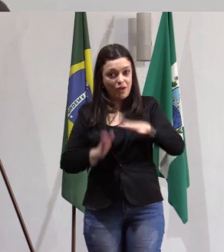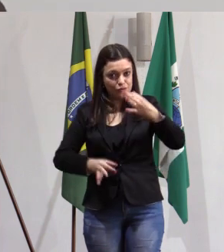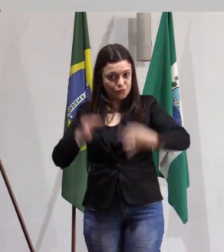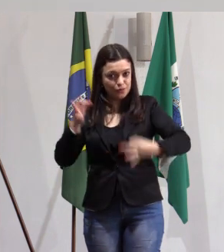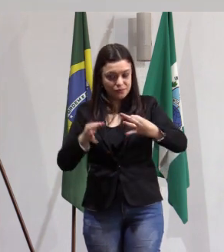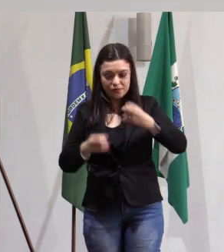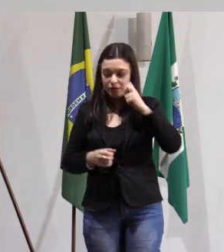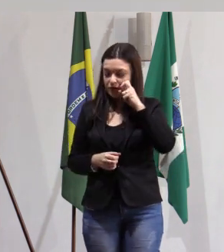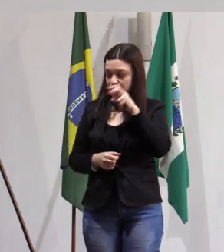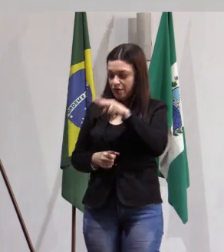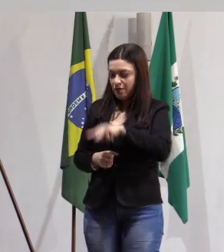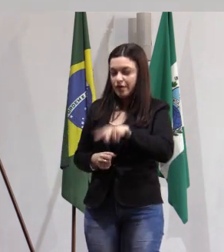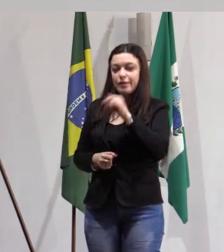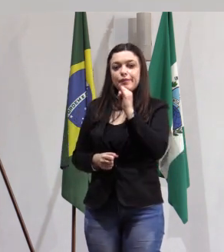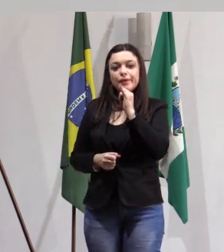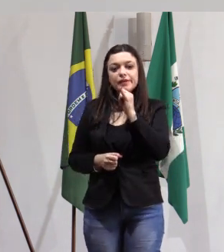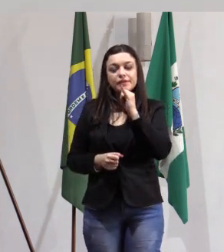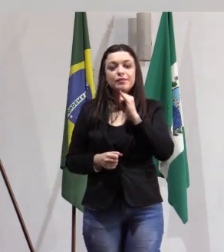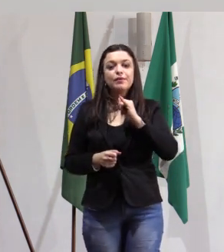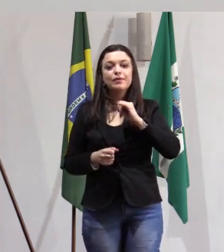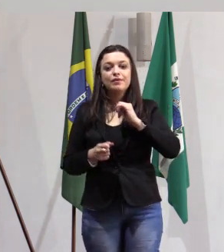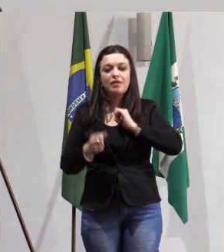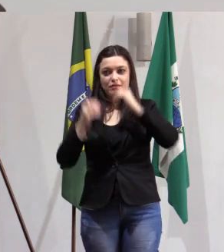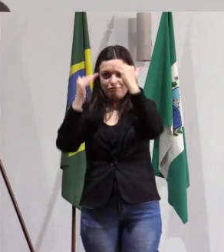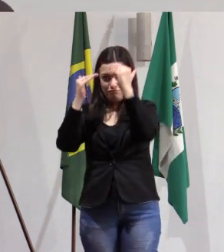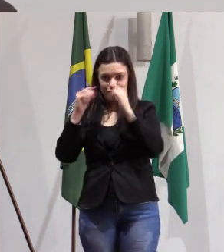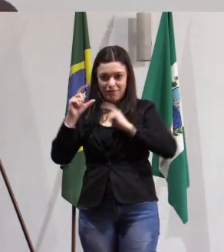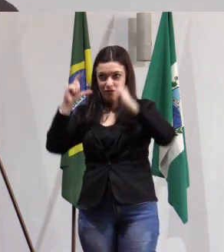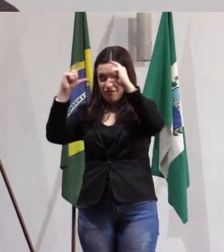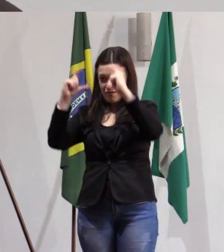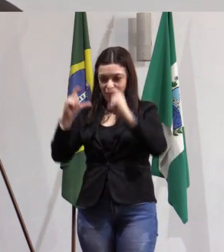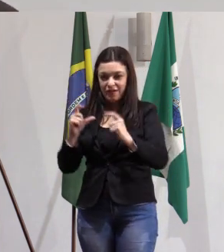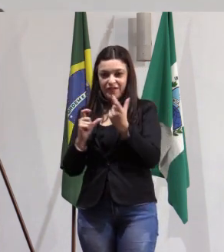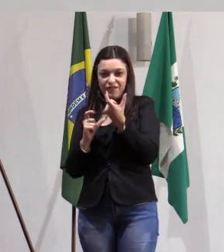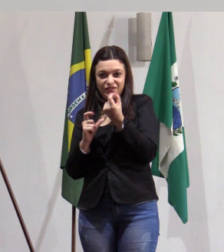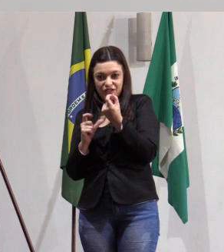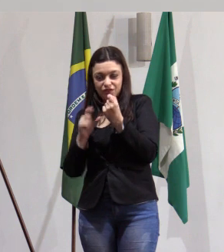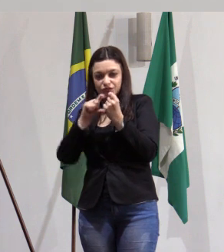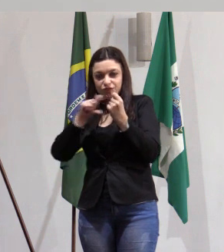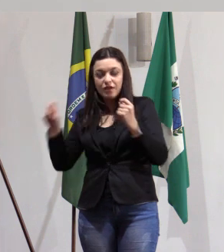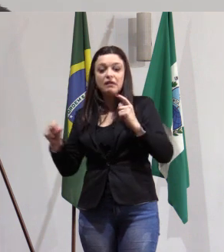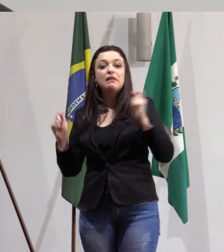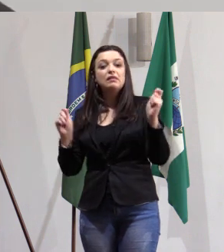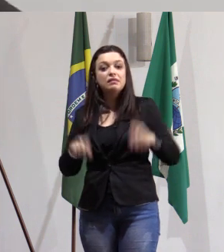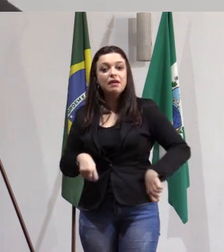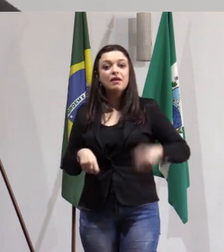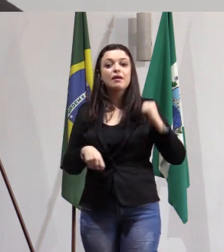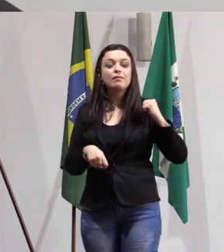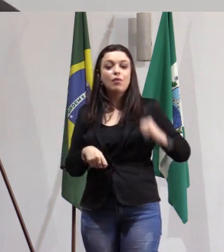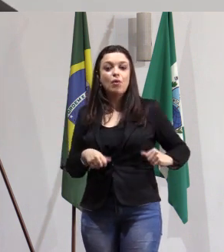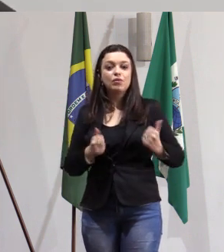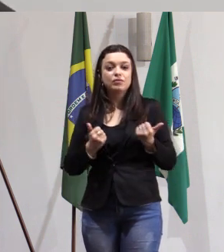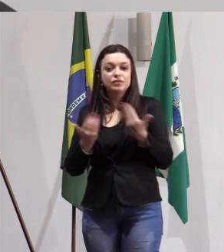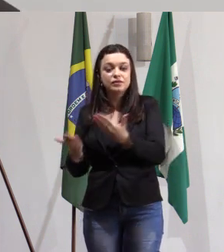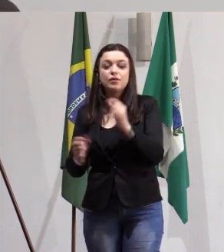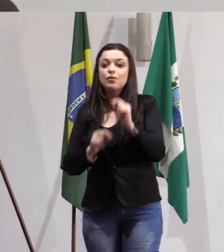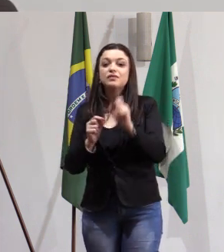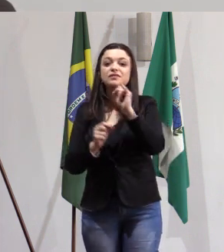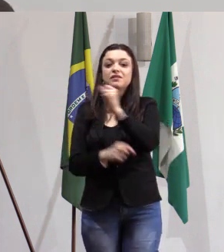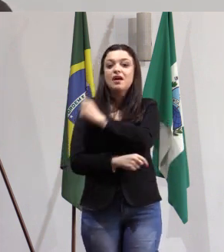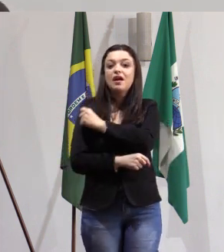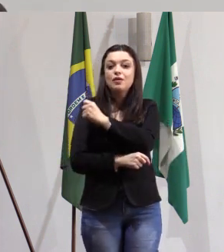Por exemplo, lá no artigo 20, inciso 3º, se fala de conferir bolsas a quem tenha alto